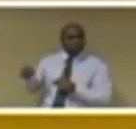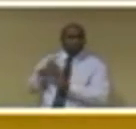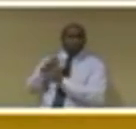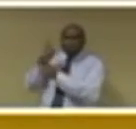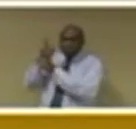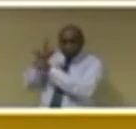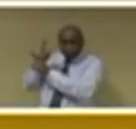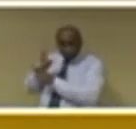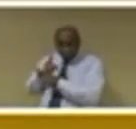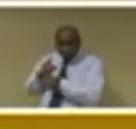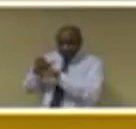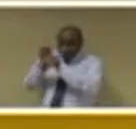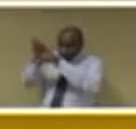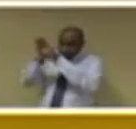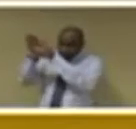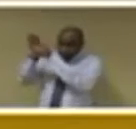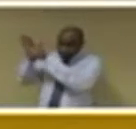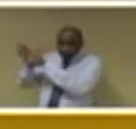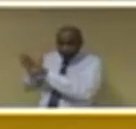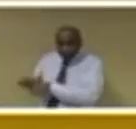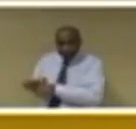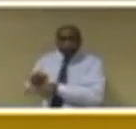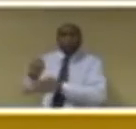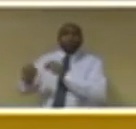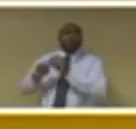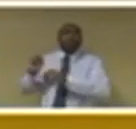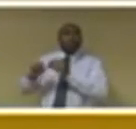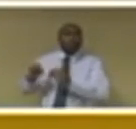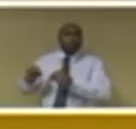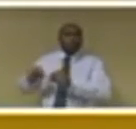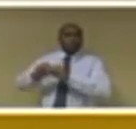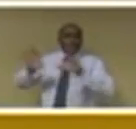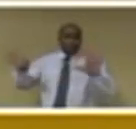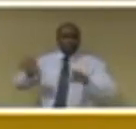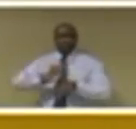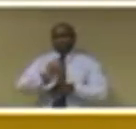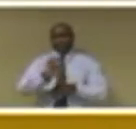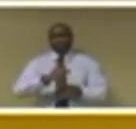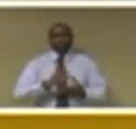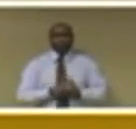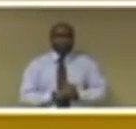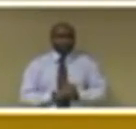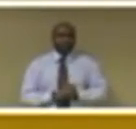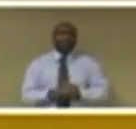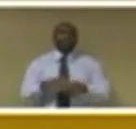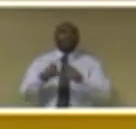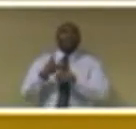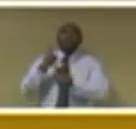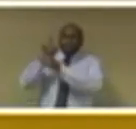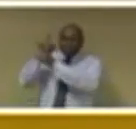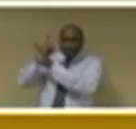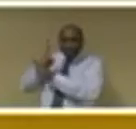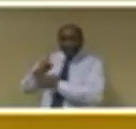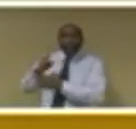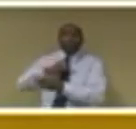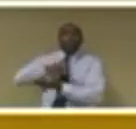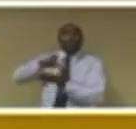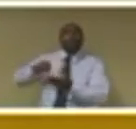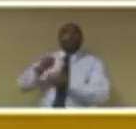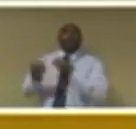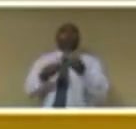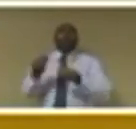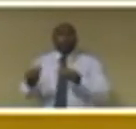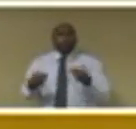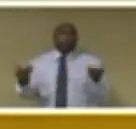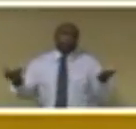apresentava inconsistência e, mesmo assim, ela foi habilitada e logrou-se vencedora da licitação, razão pela qual mantenho o